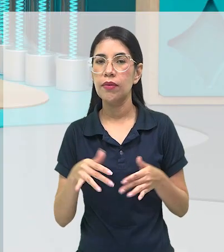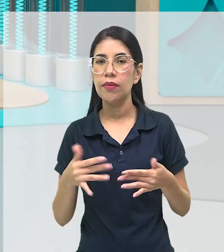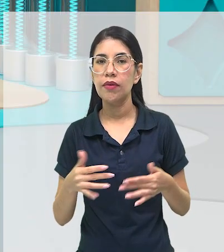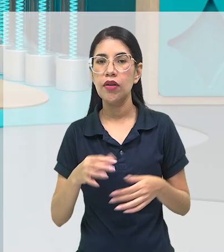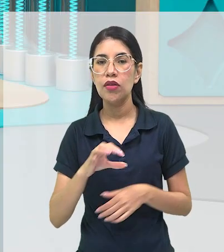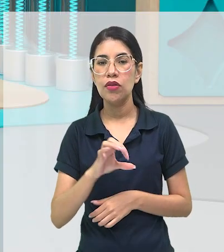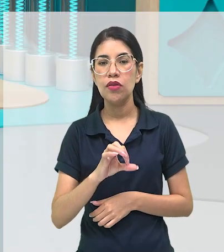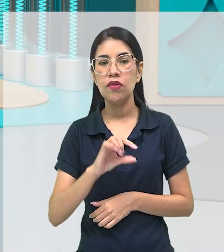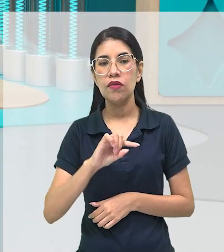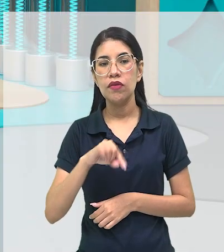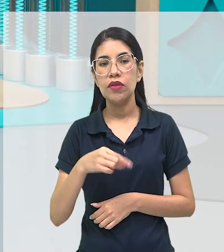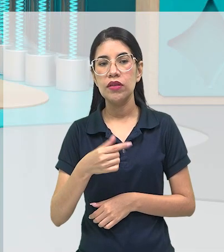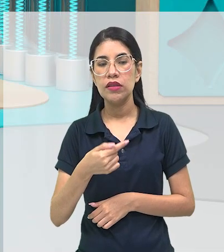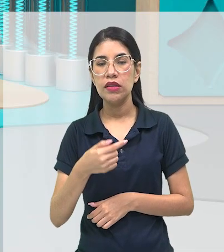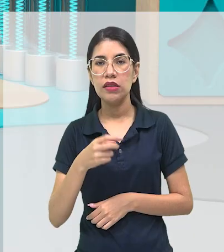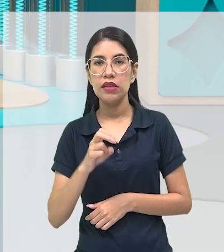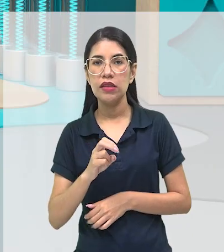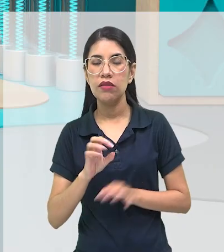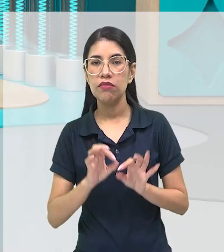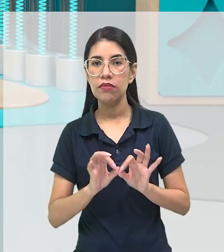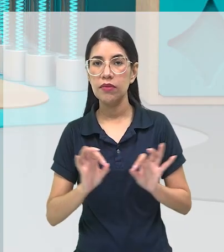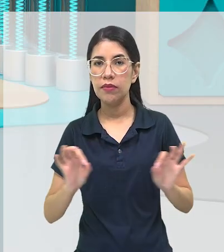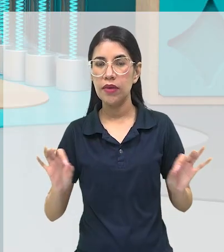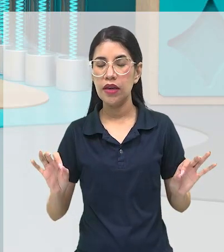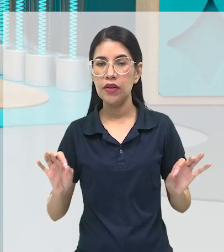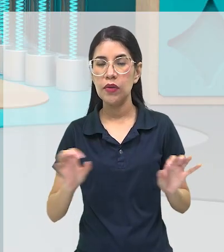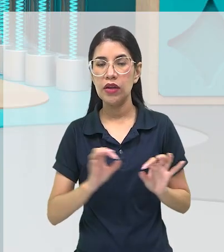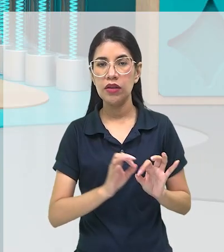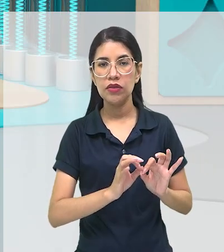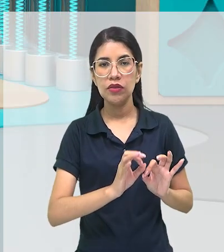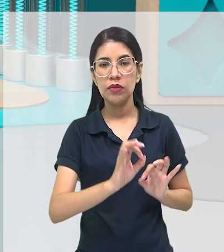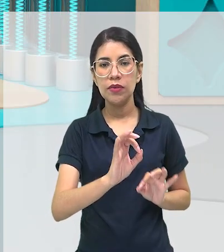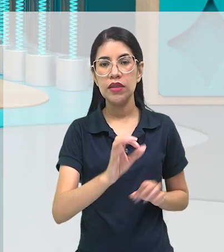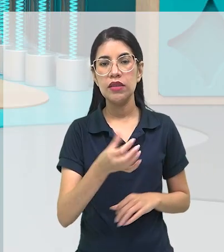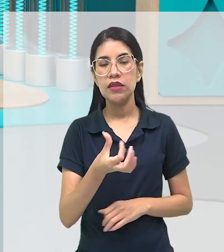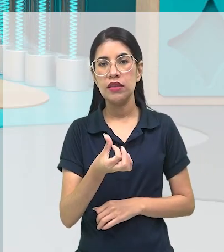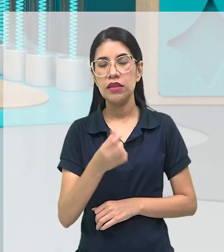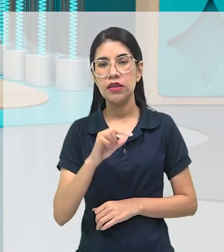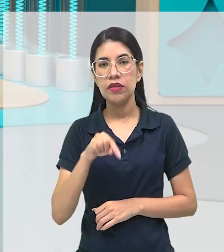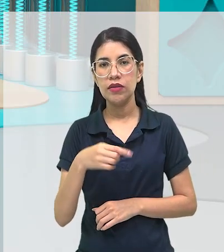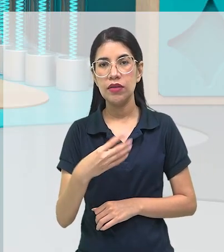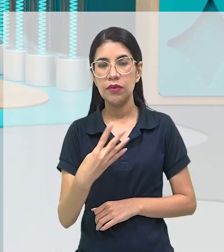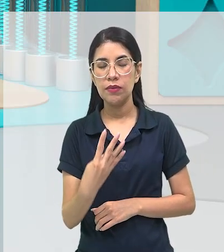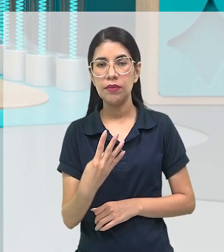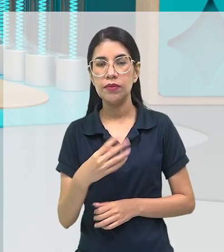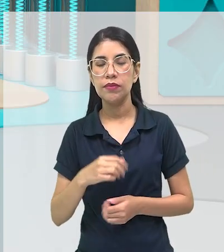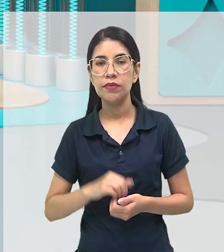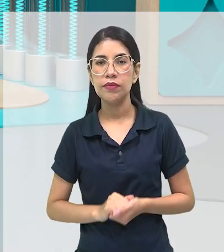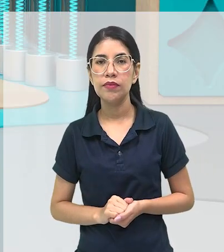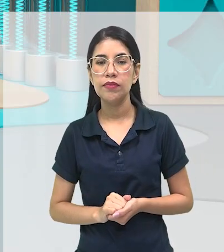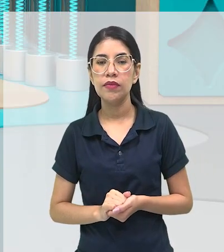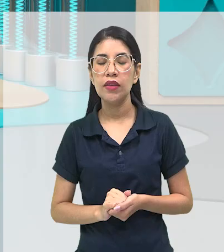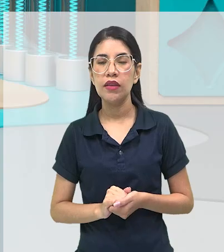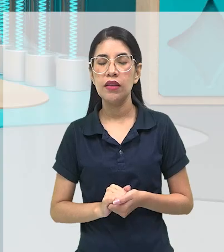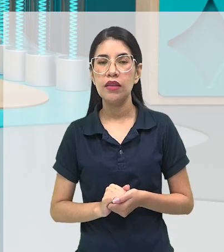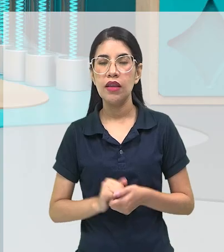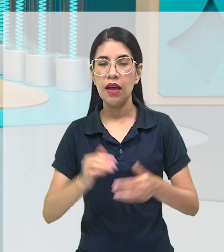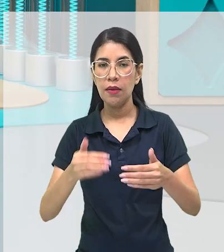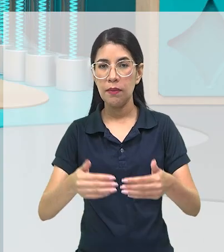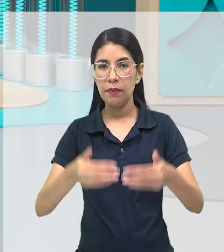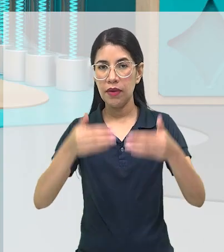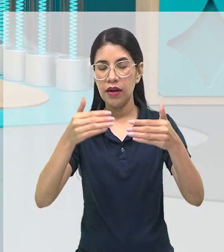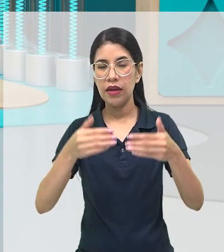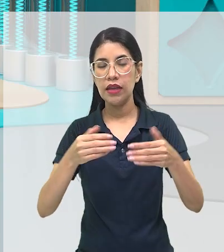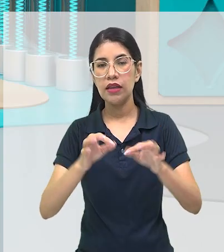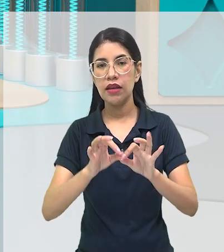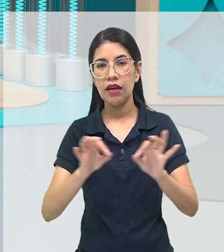né? 9,75 de comprimento por 6,4 metros de largura. A parede frontal precisa